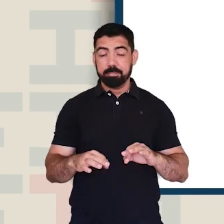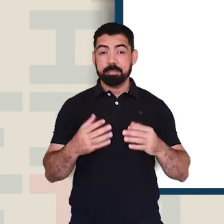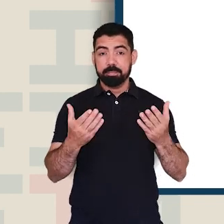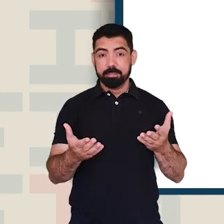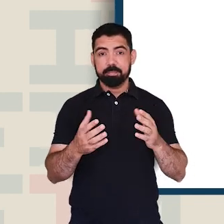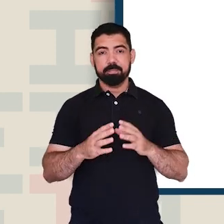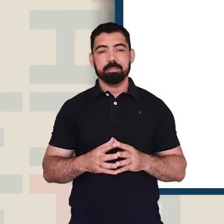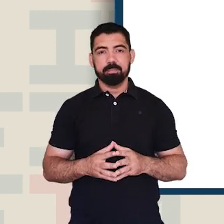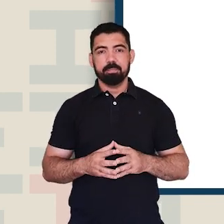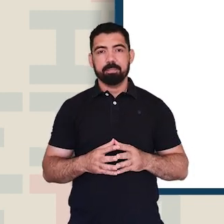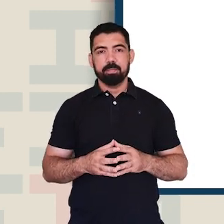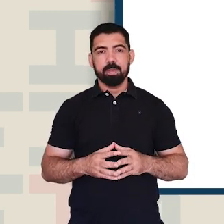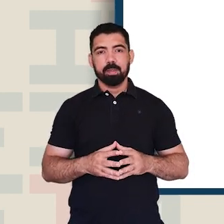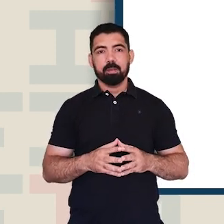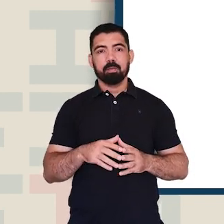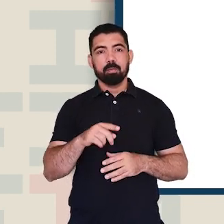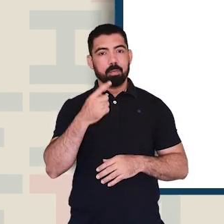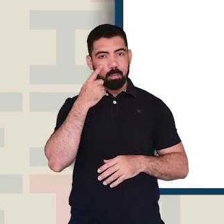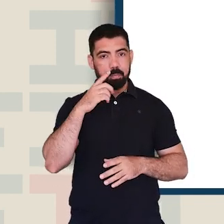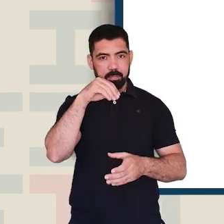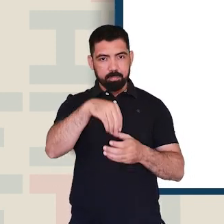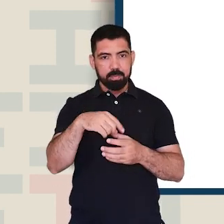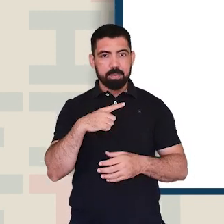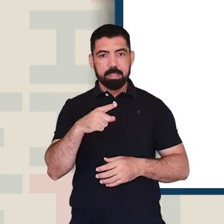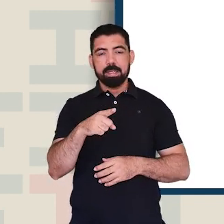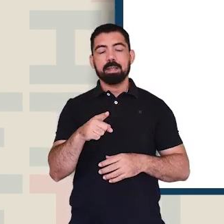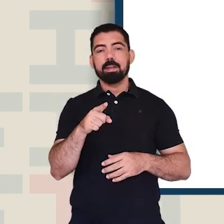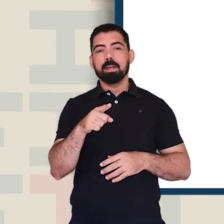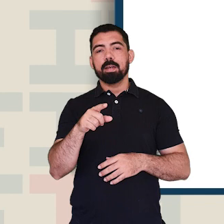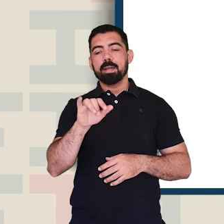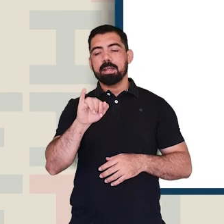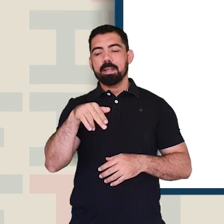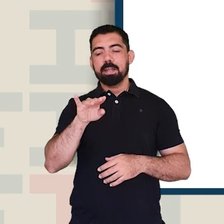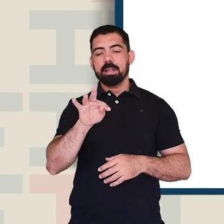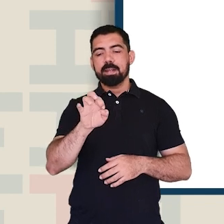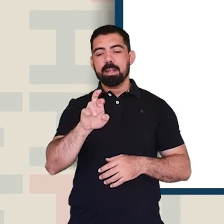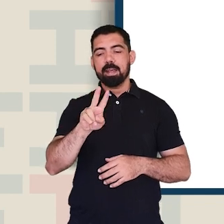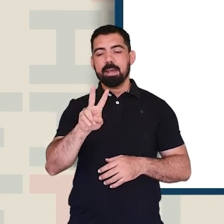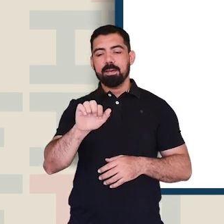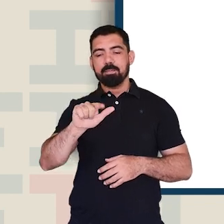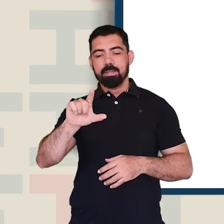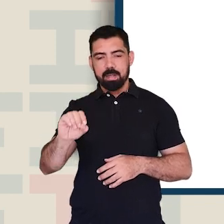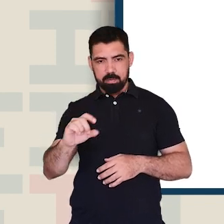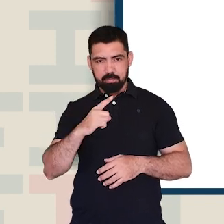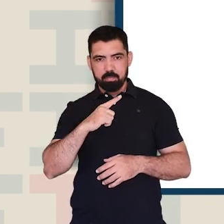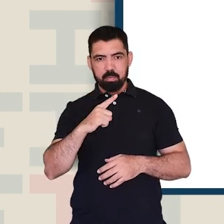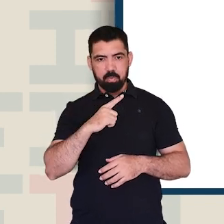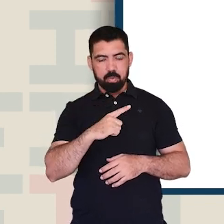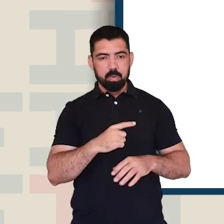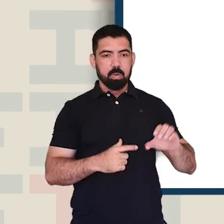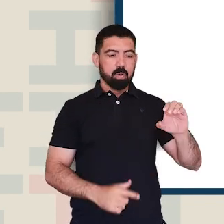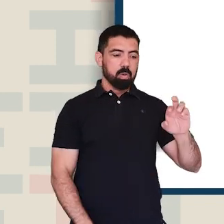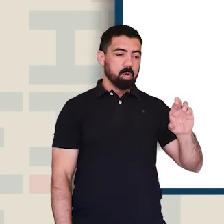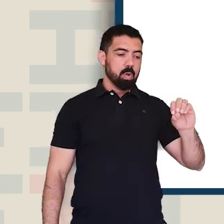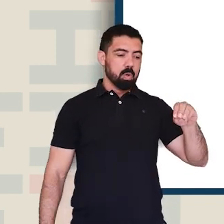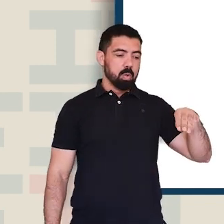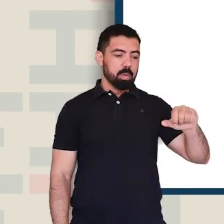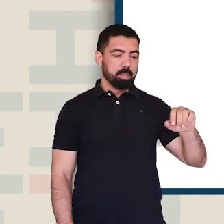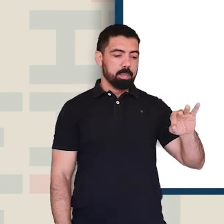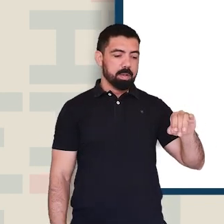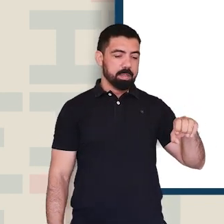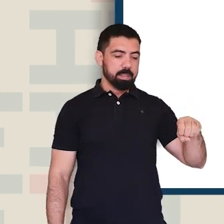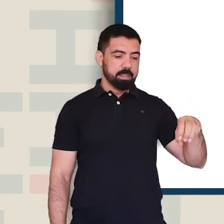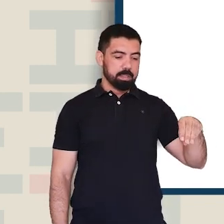Certo? Então, ficou esse intervalo. Um cromatismo aqui entre o quarto grau e o quinto,